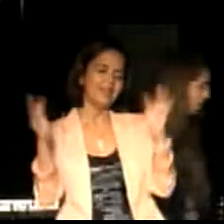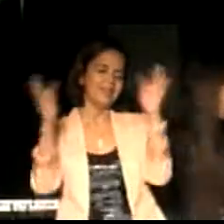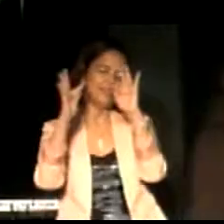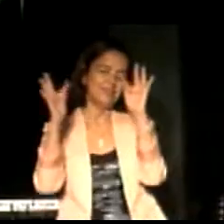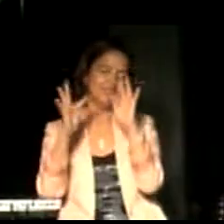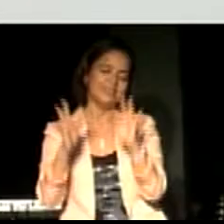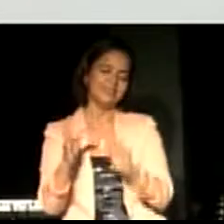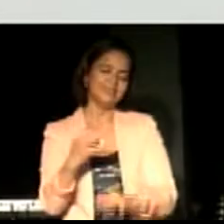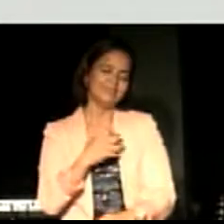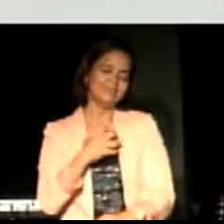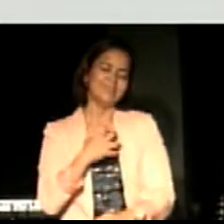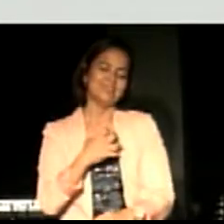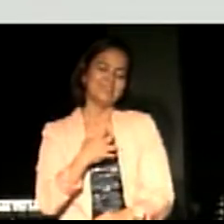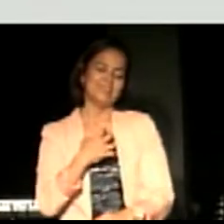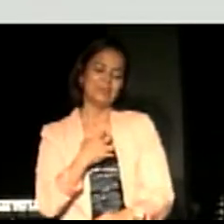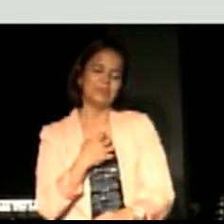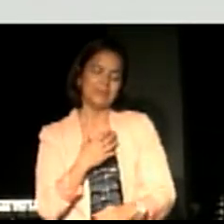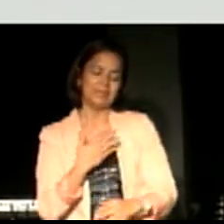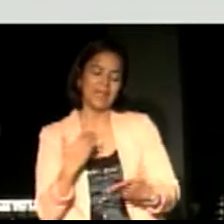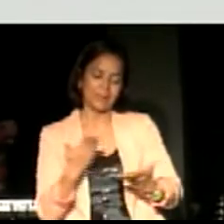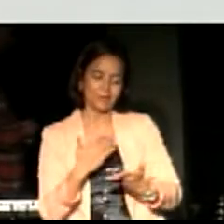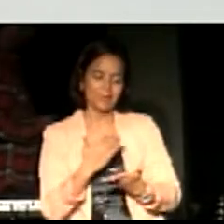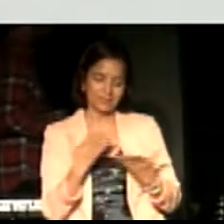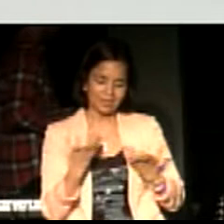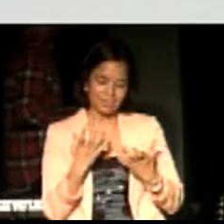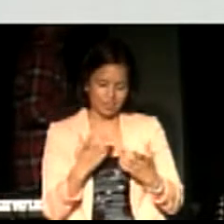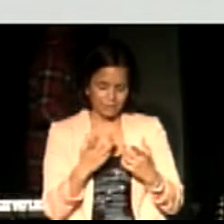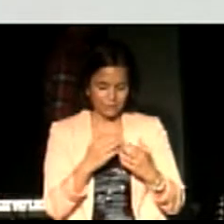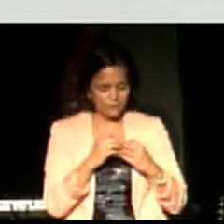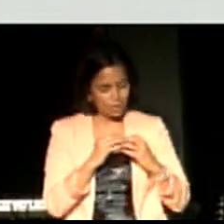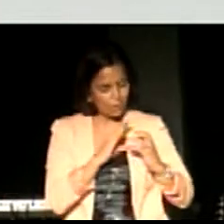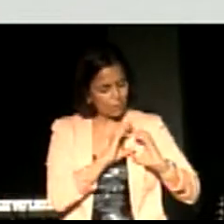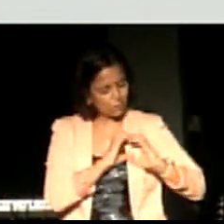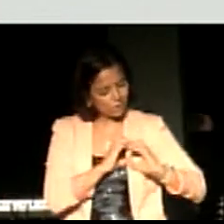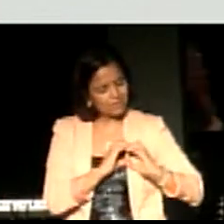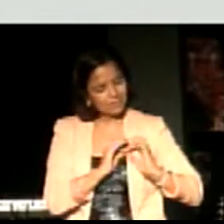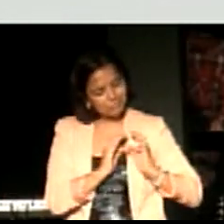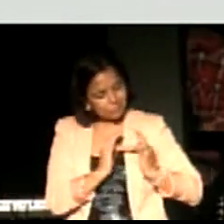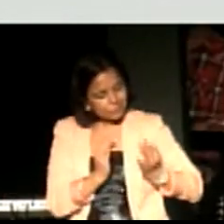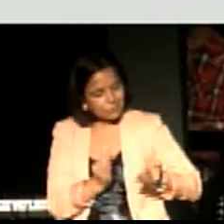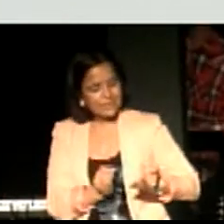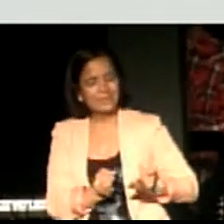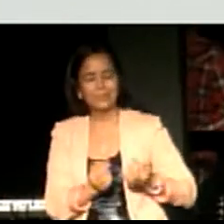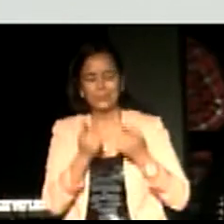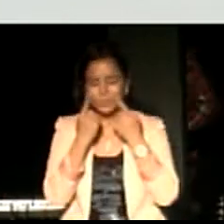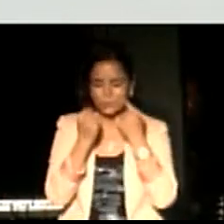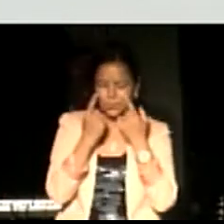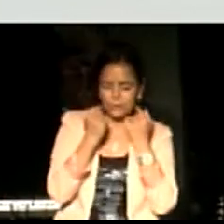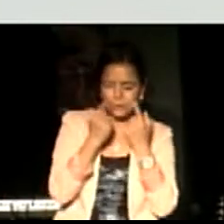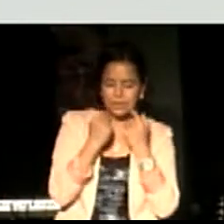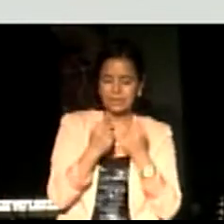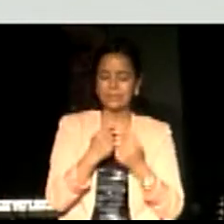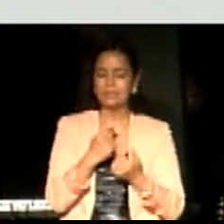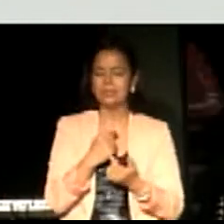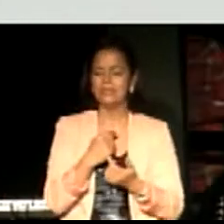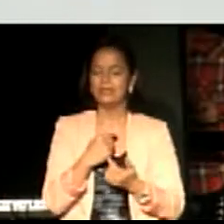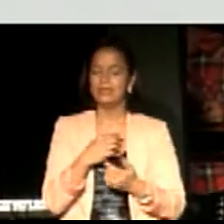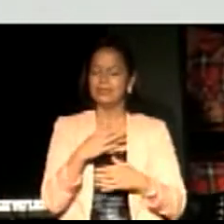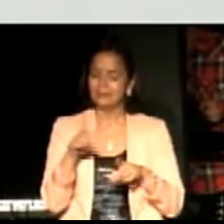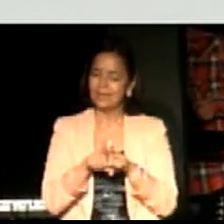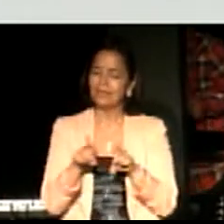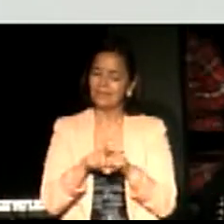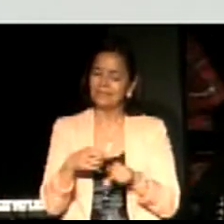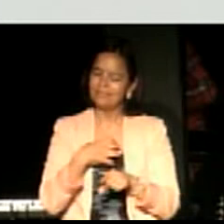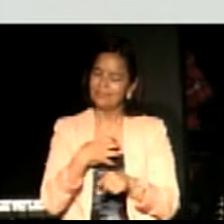tendo um coração humilde, chorando, lamentando a nossa miserabilidade e sendo mansos,